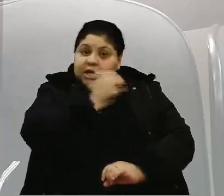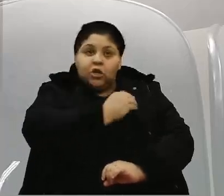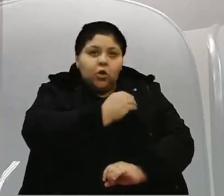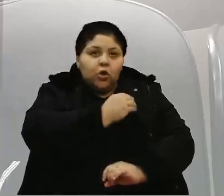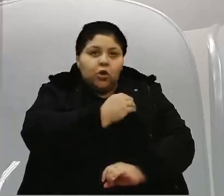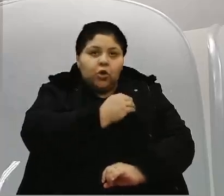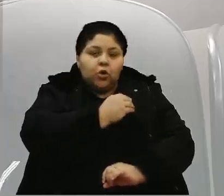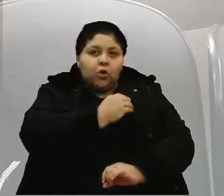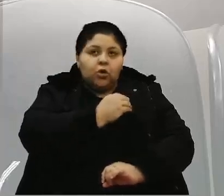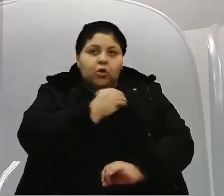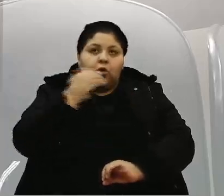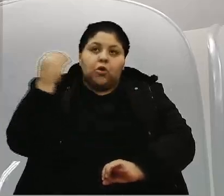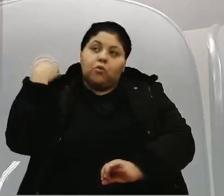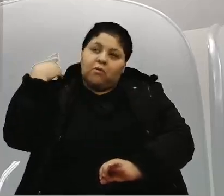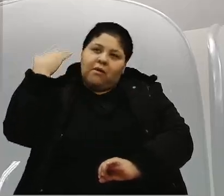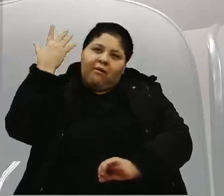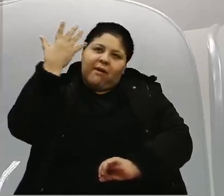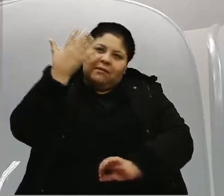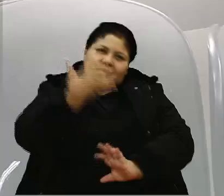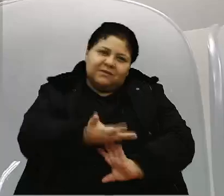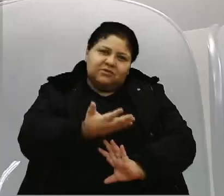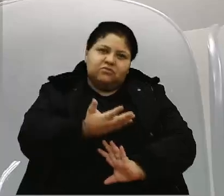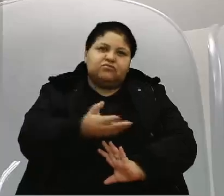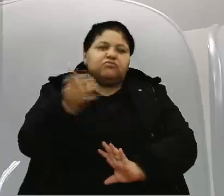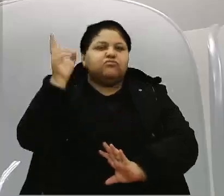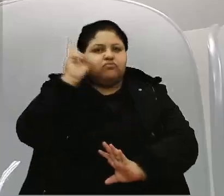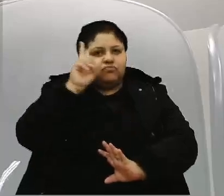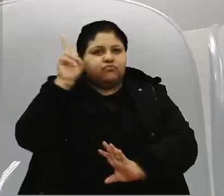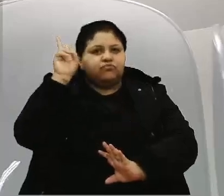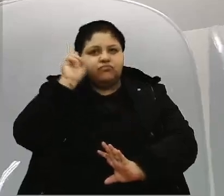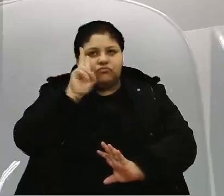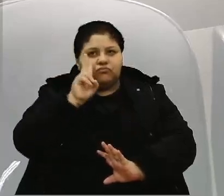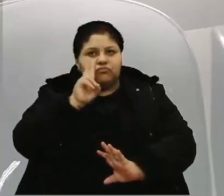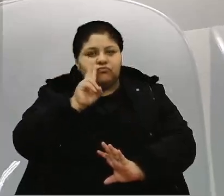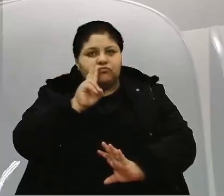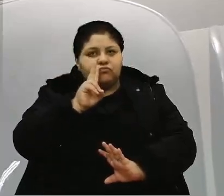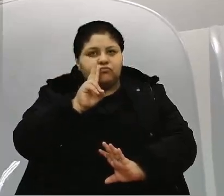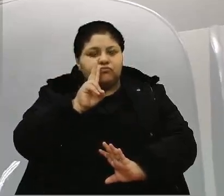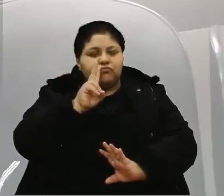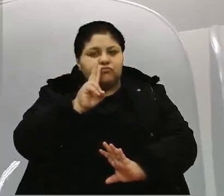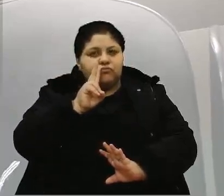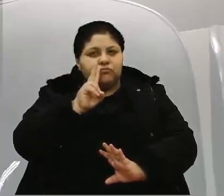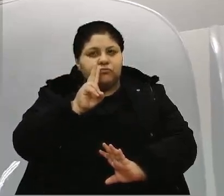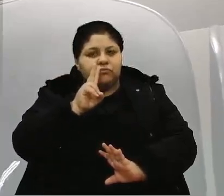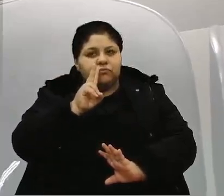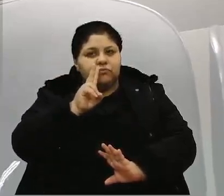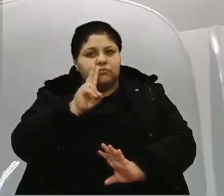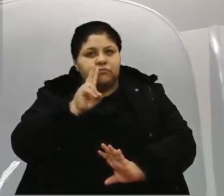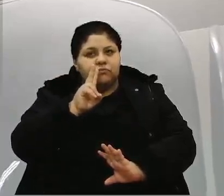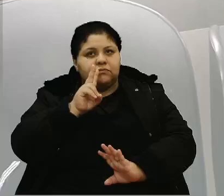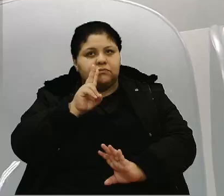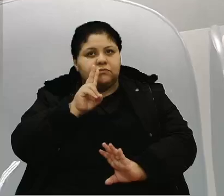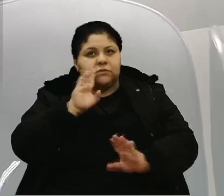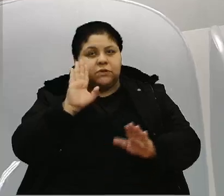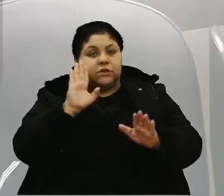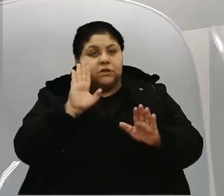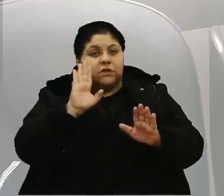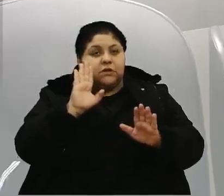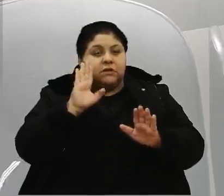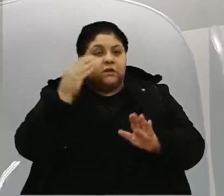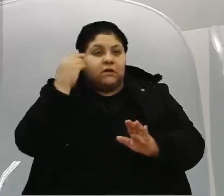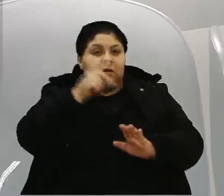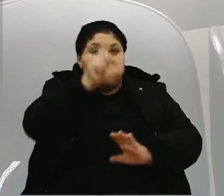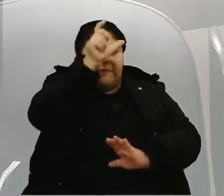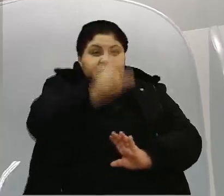a caminhada de uma história que se fecha uma porteira de quem ajudou nesta caminhada.